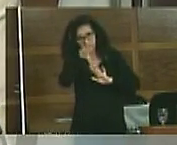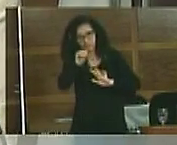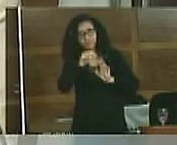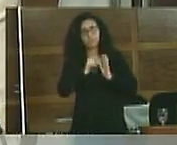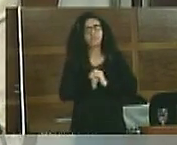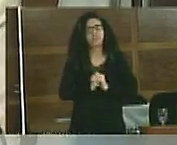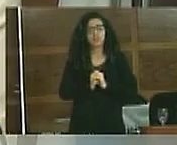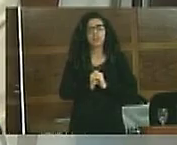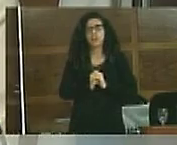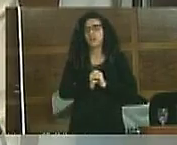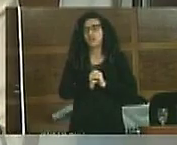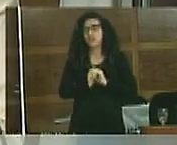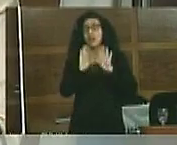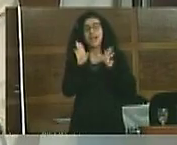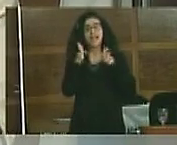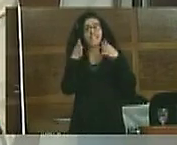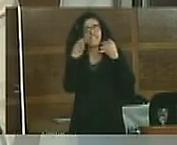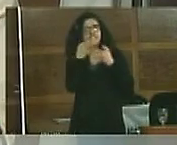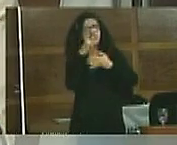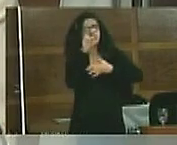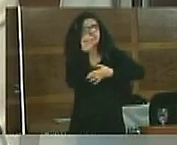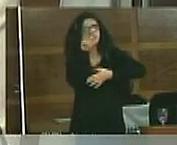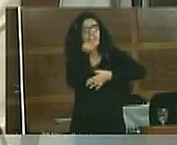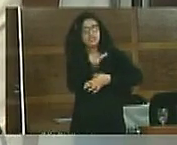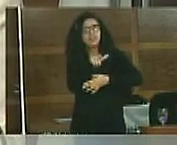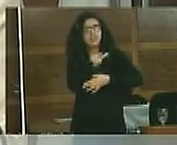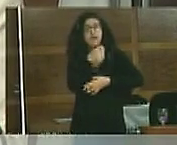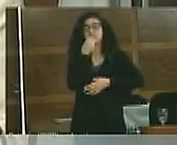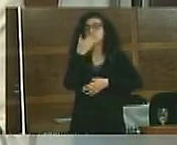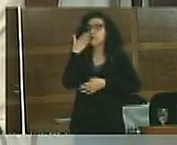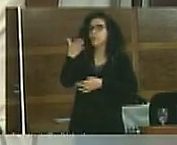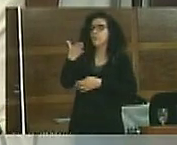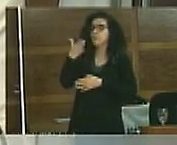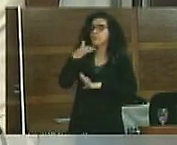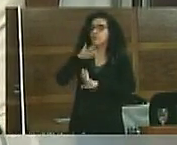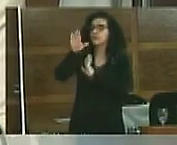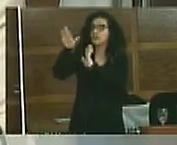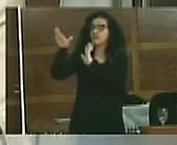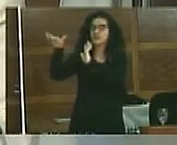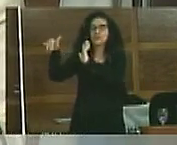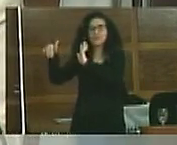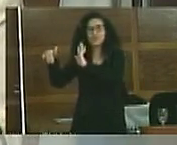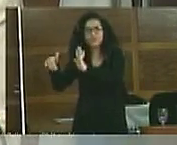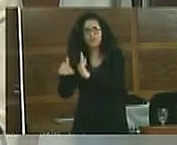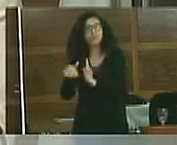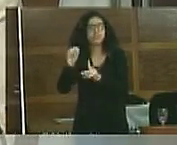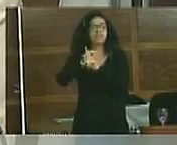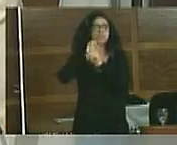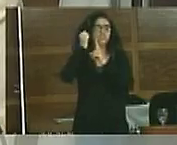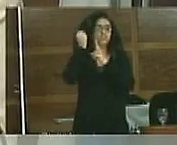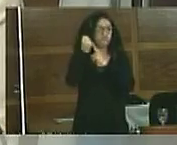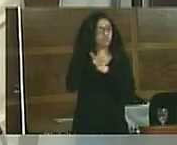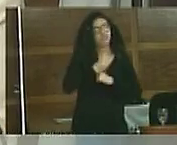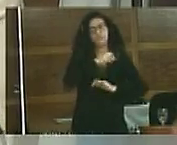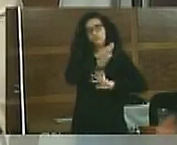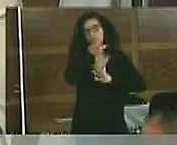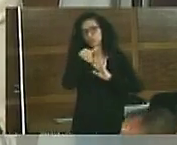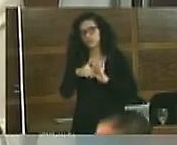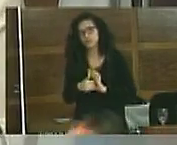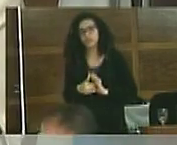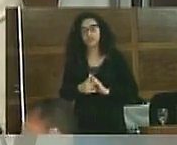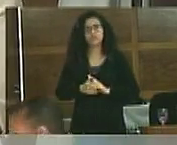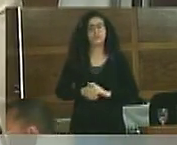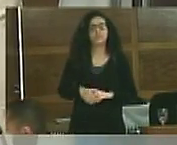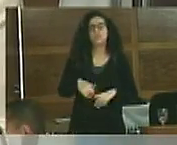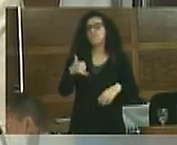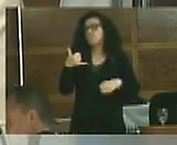prestigia tanto o camping quanto o Hotel 5 Estrelas. É um evento onde todos se beneficiam. É posto